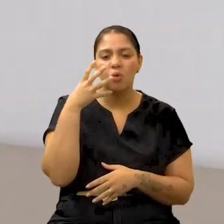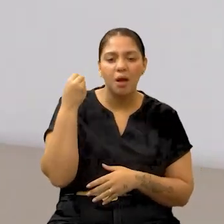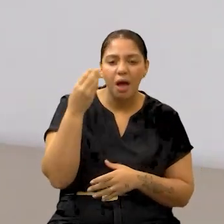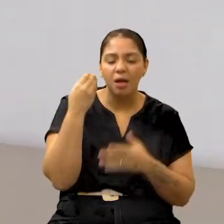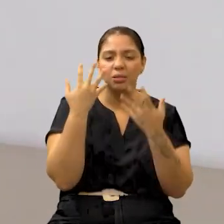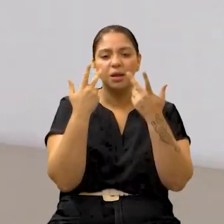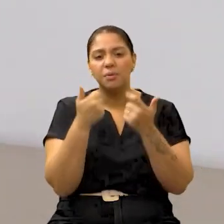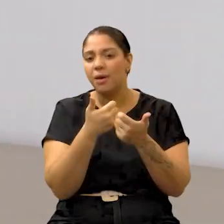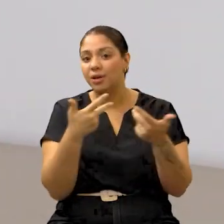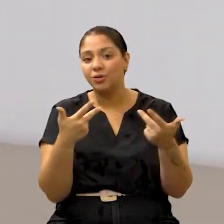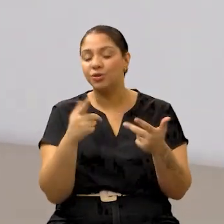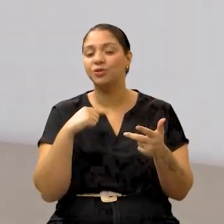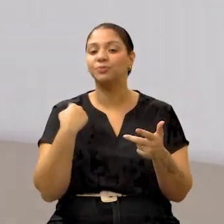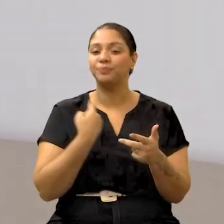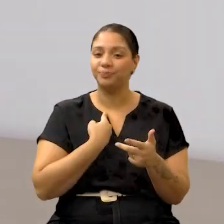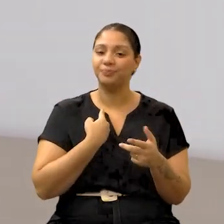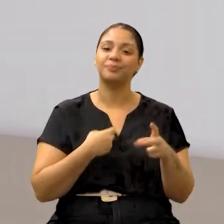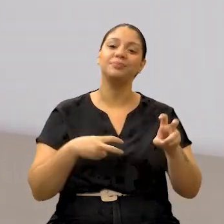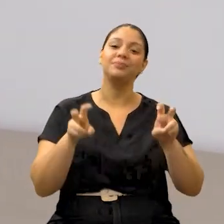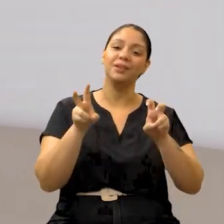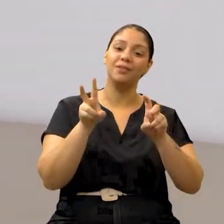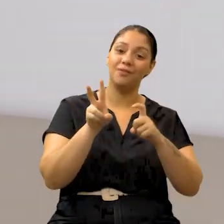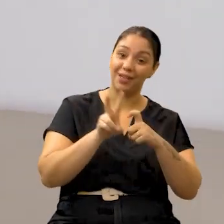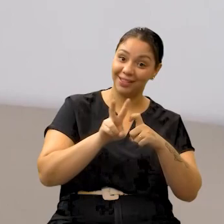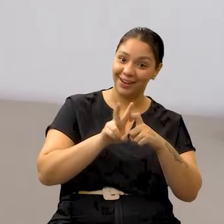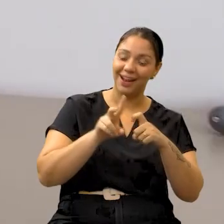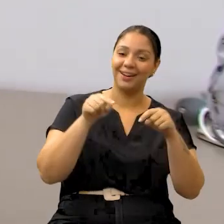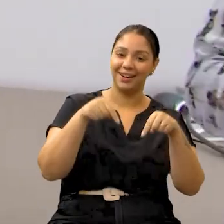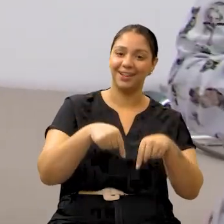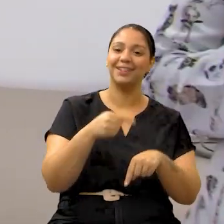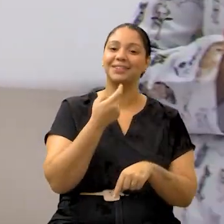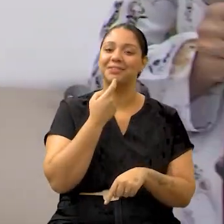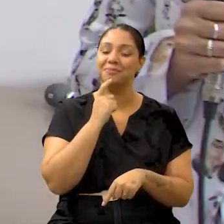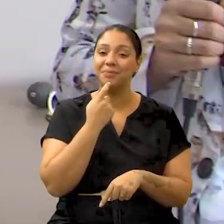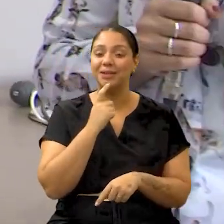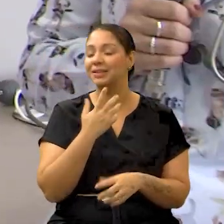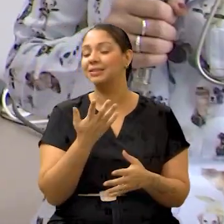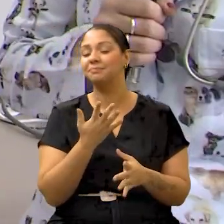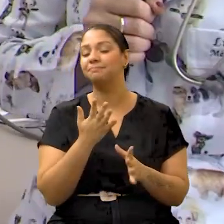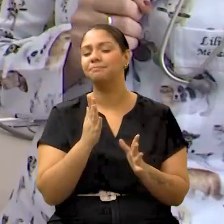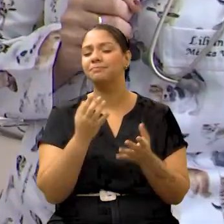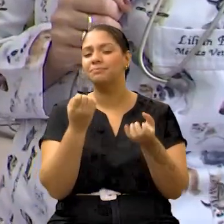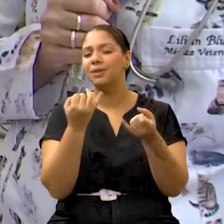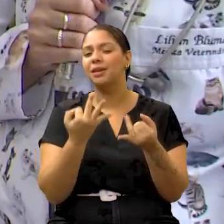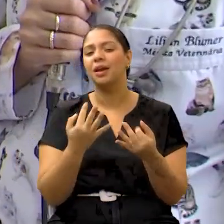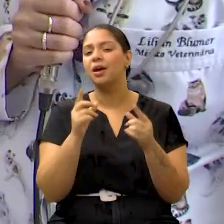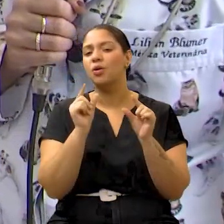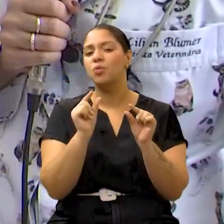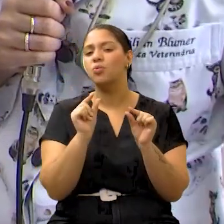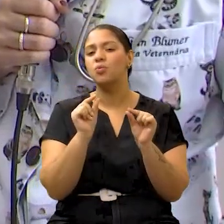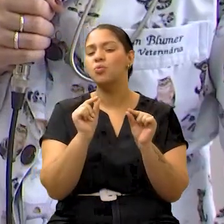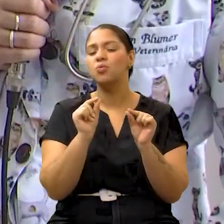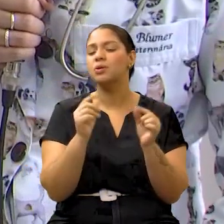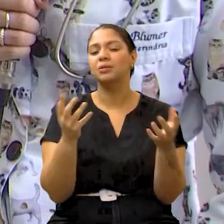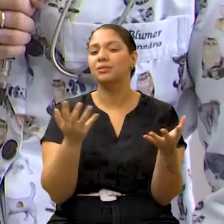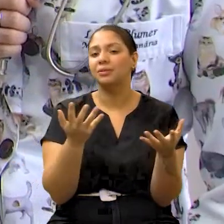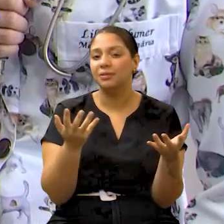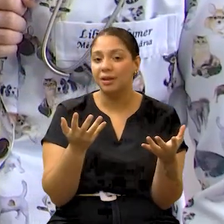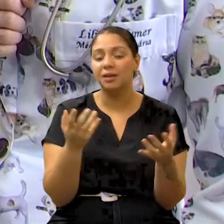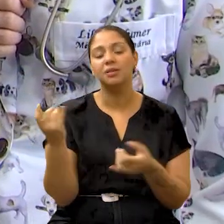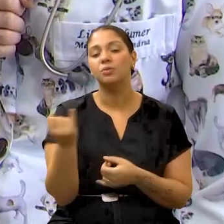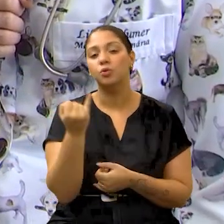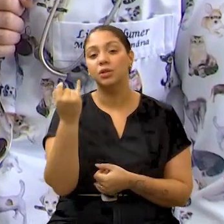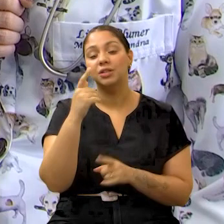hospital veterinário de Campinas conversar, olha só, com a veterinária que já está aqui do meu lado e vai explicar um pouquinho para a gente o que é tudo isso